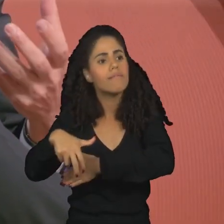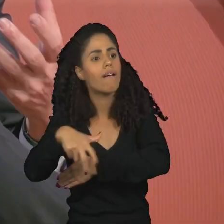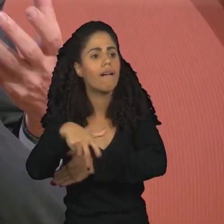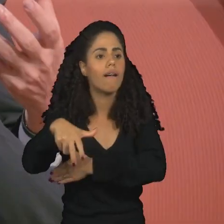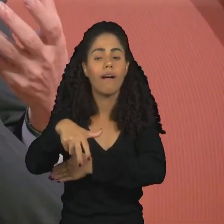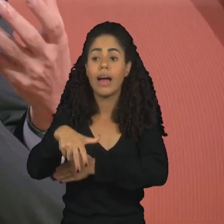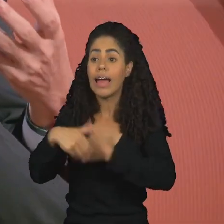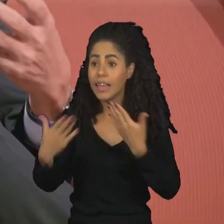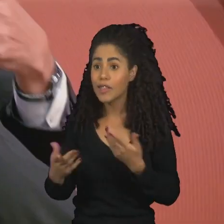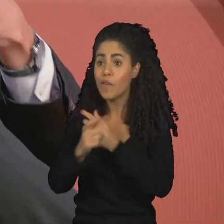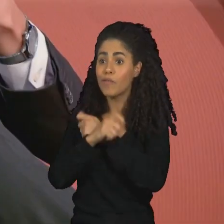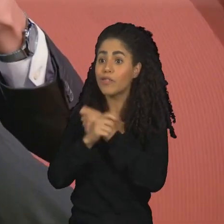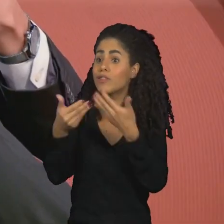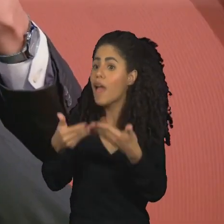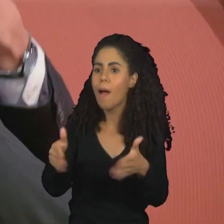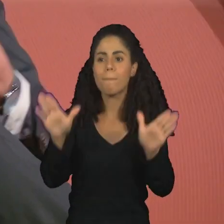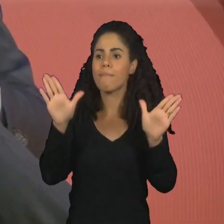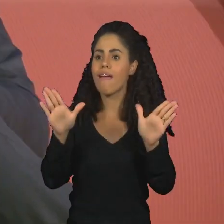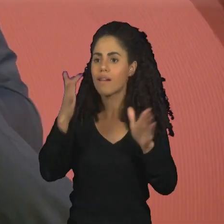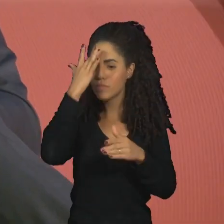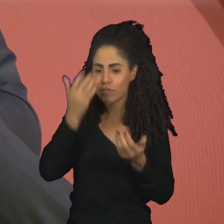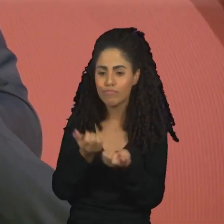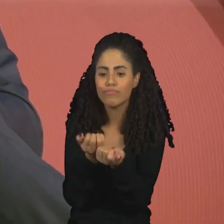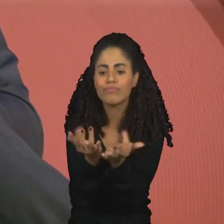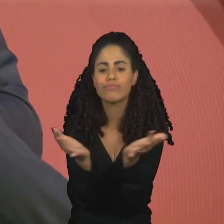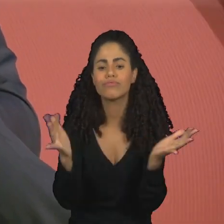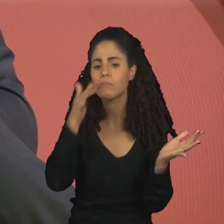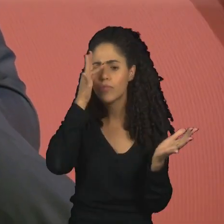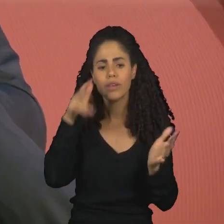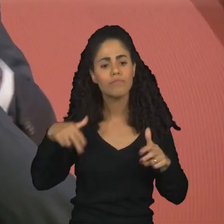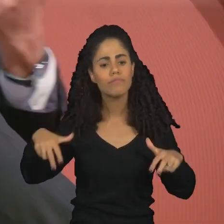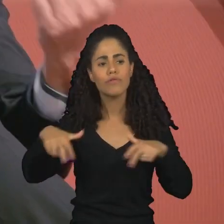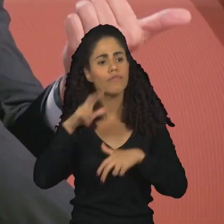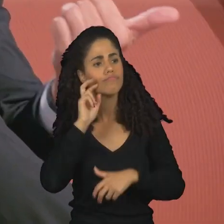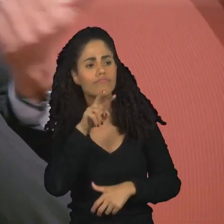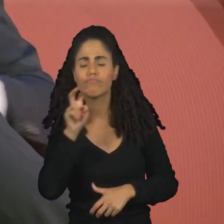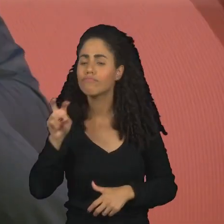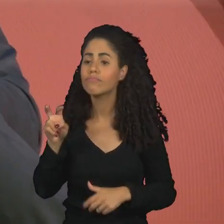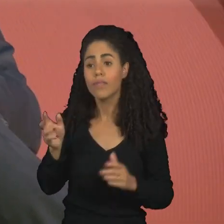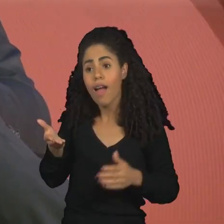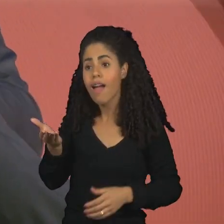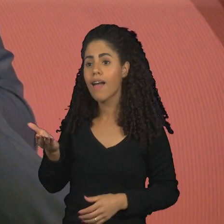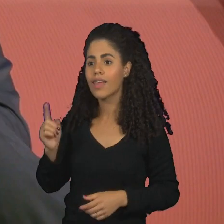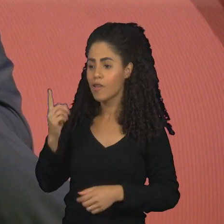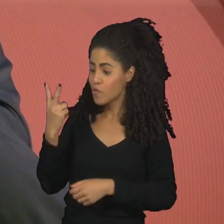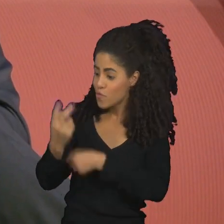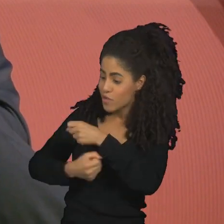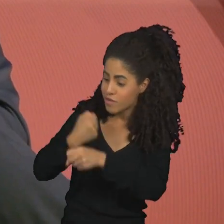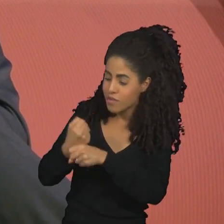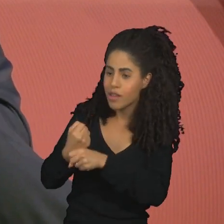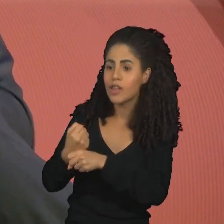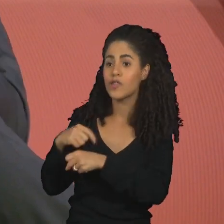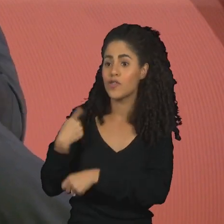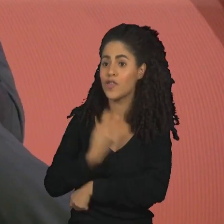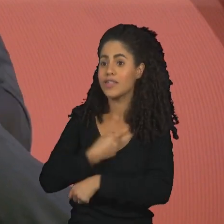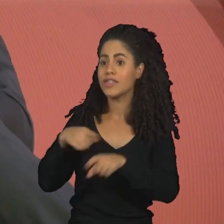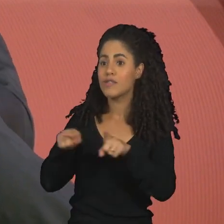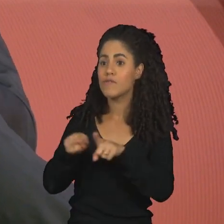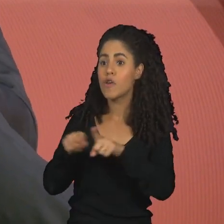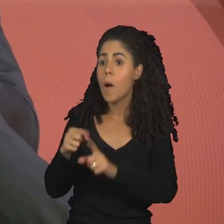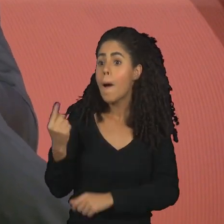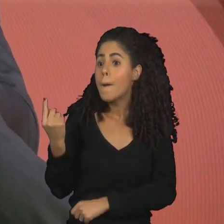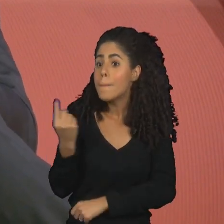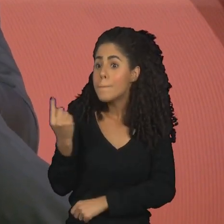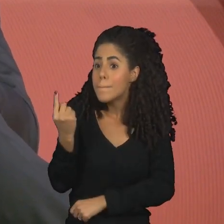campus aberto, que quer ser mais inclusivo, né? E há 2 anos nós tivemos a alegria de ver o primeiro